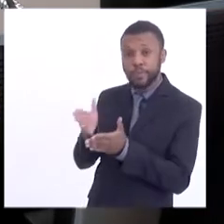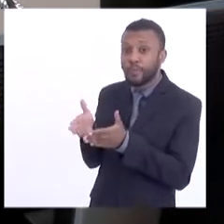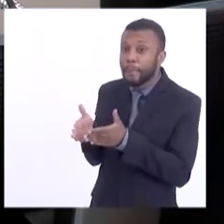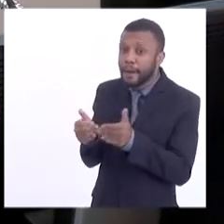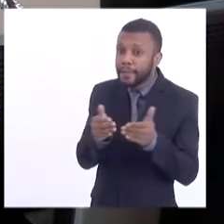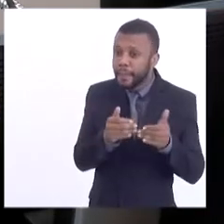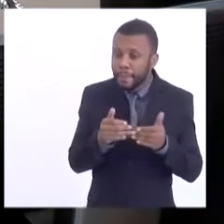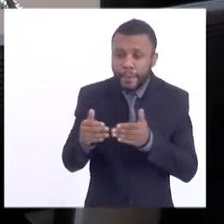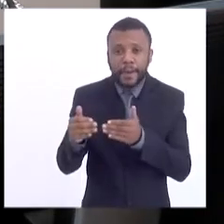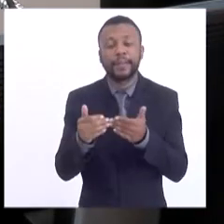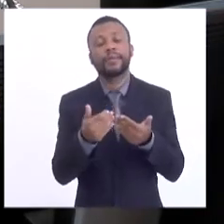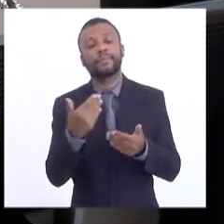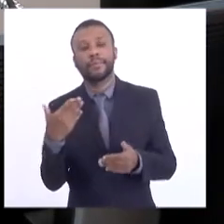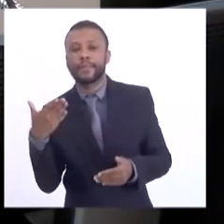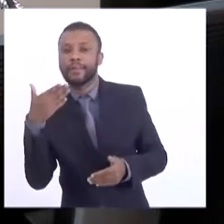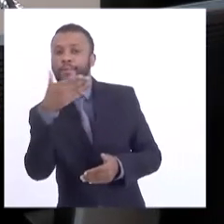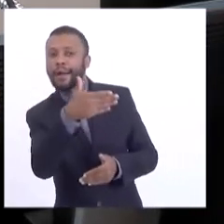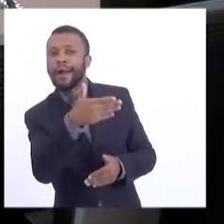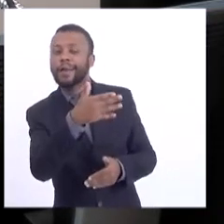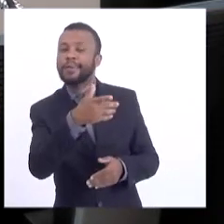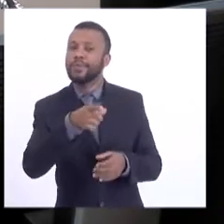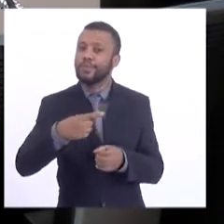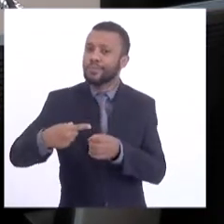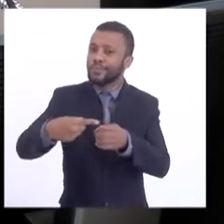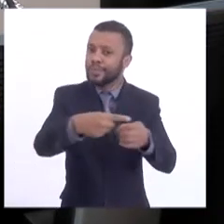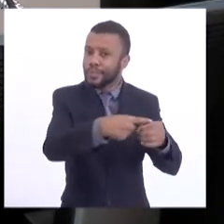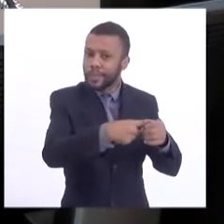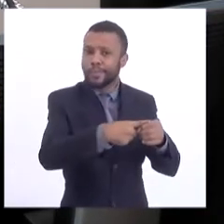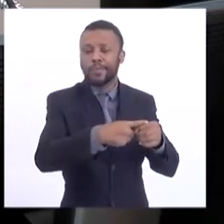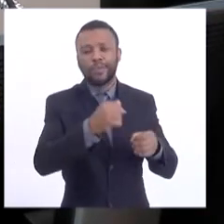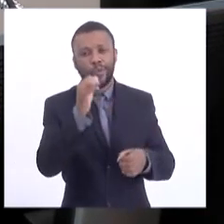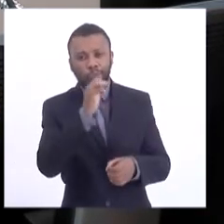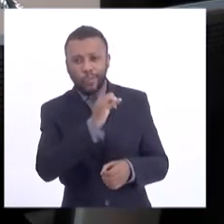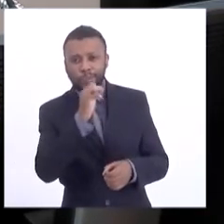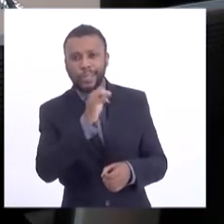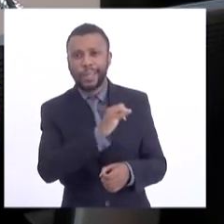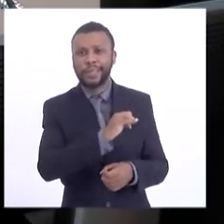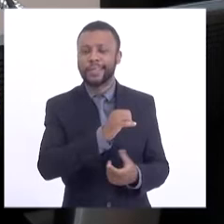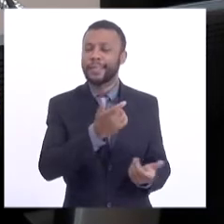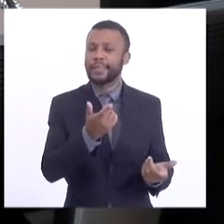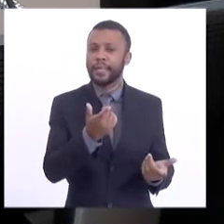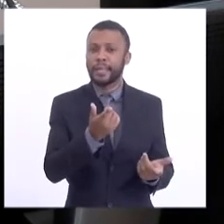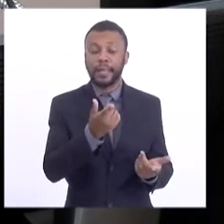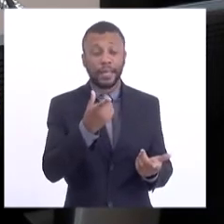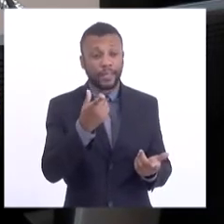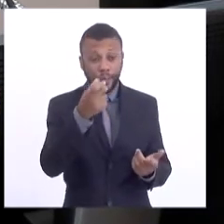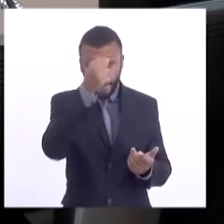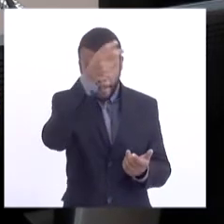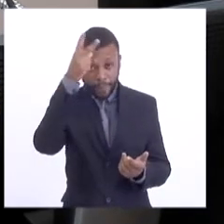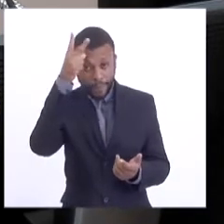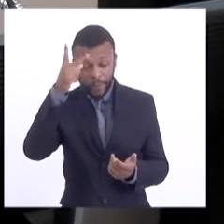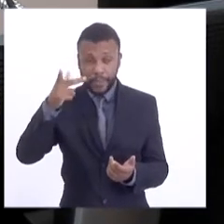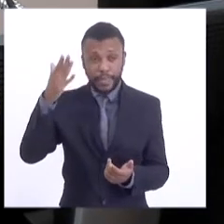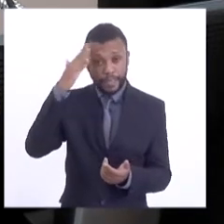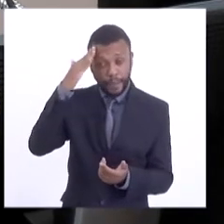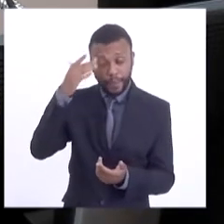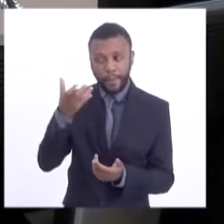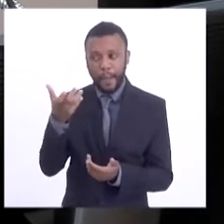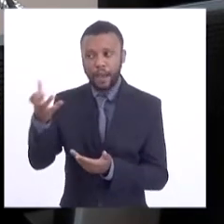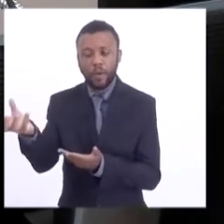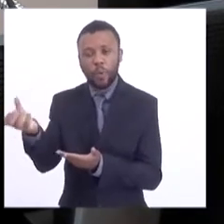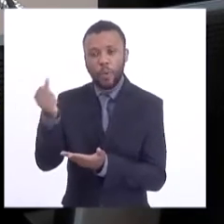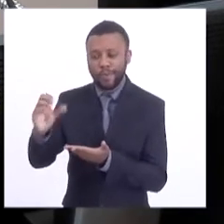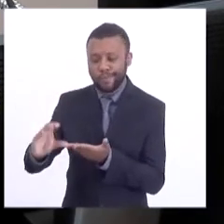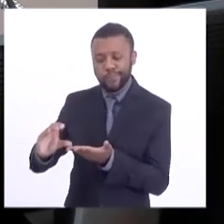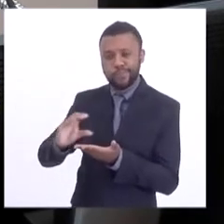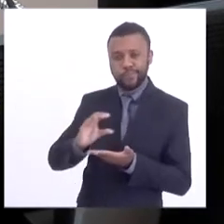vai no Noroeste Fluminense de um prefeito que ele decide o repassou não podia adivinhar eu tô falando